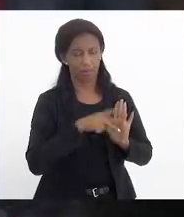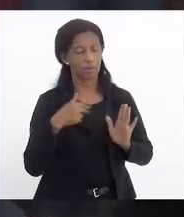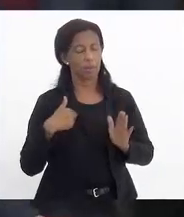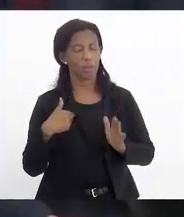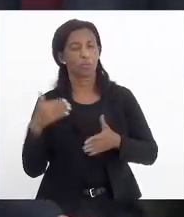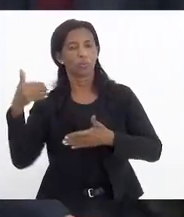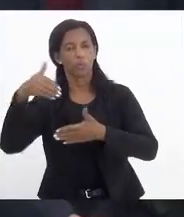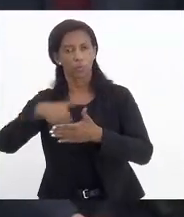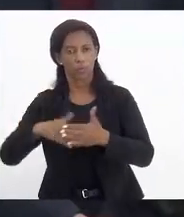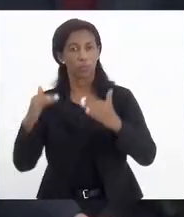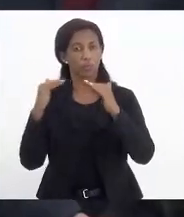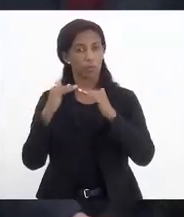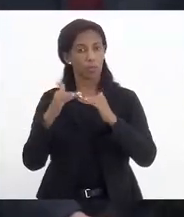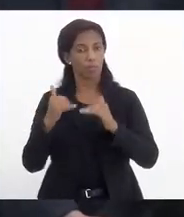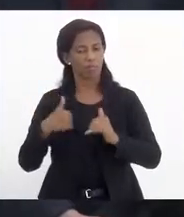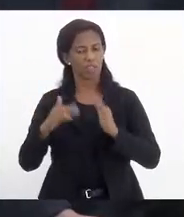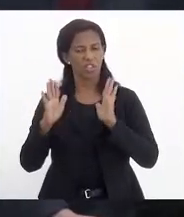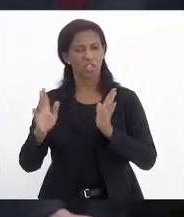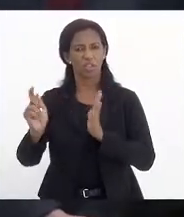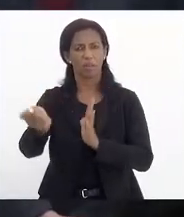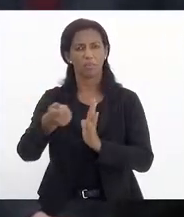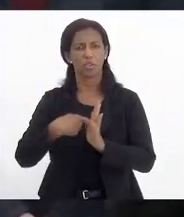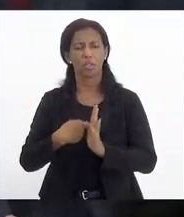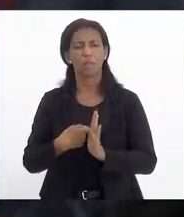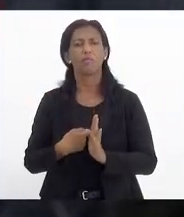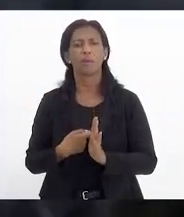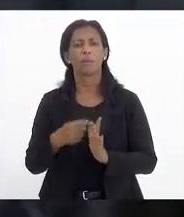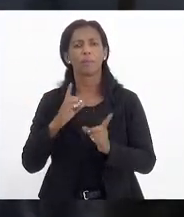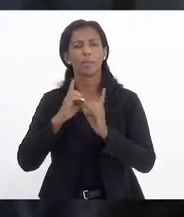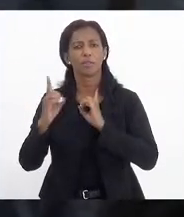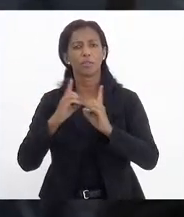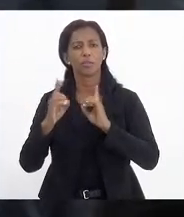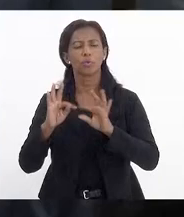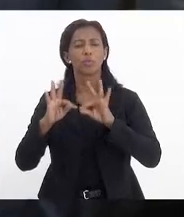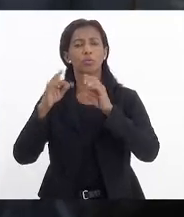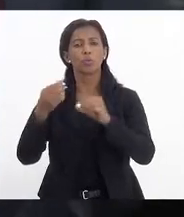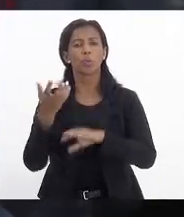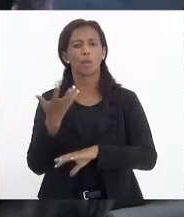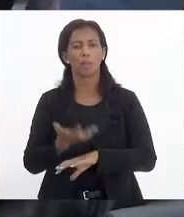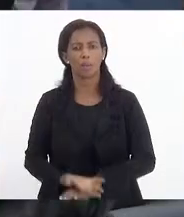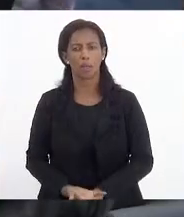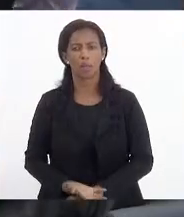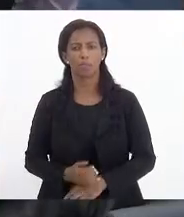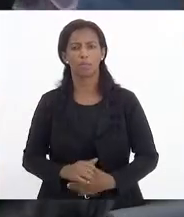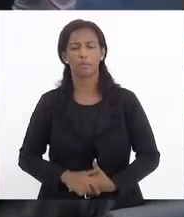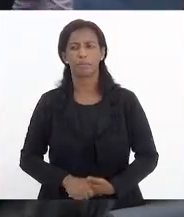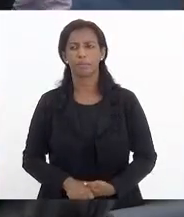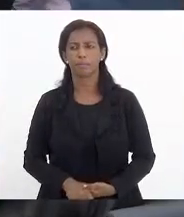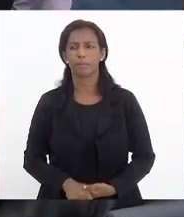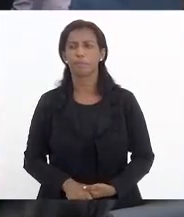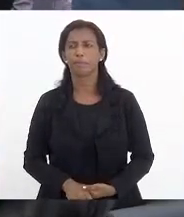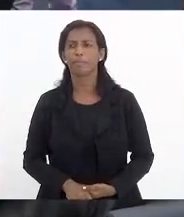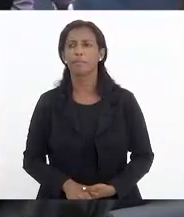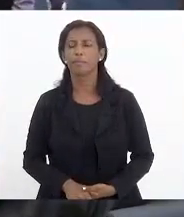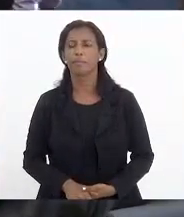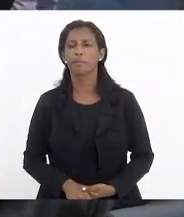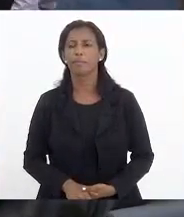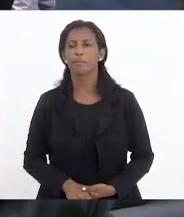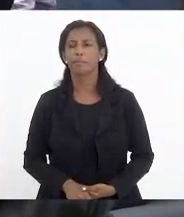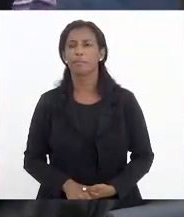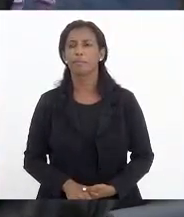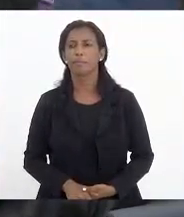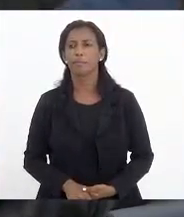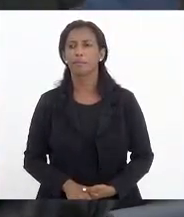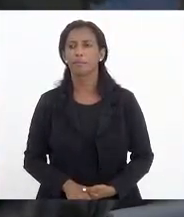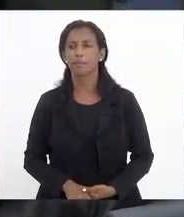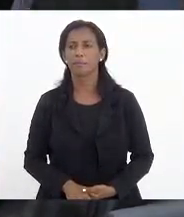votando favorável, desde já me inscrevendo para discutir todas as matérias. Presidente André, PSB,